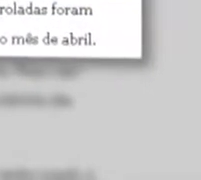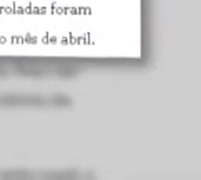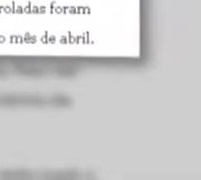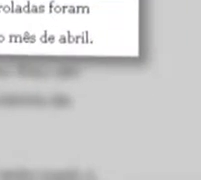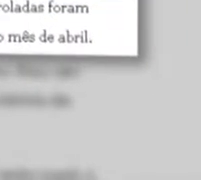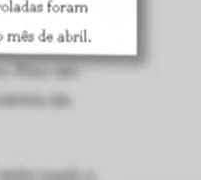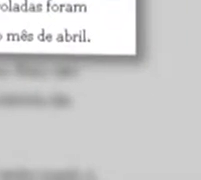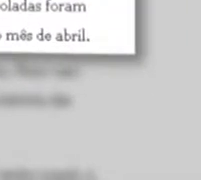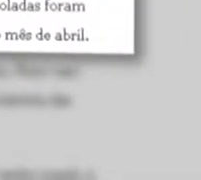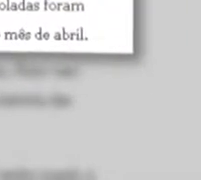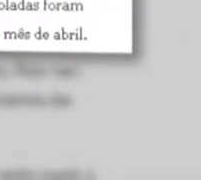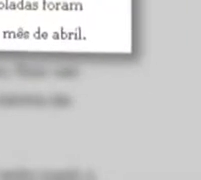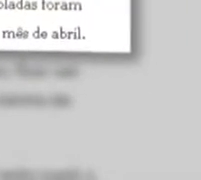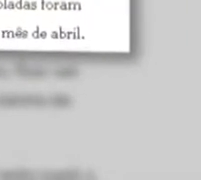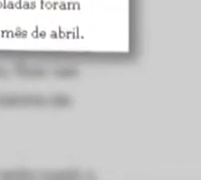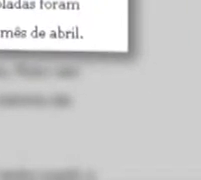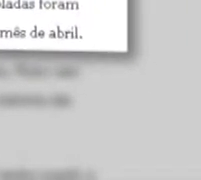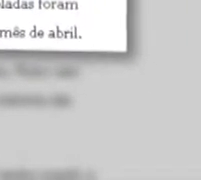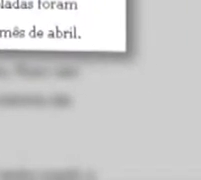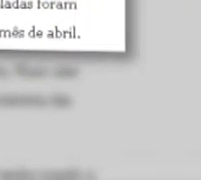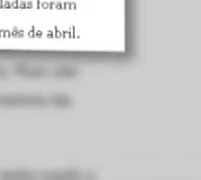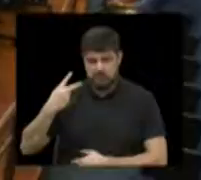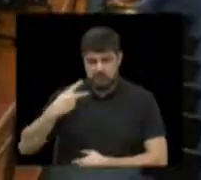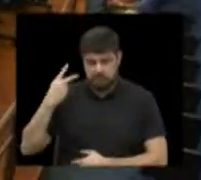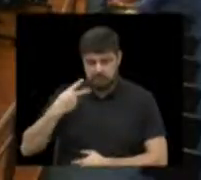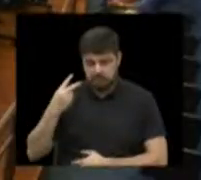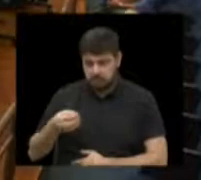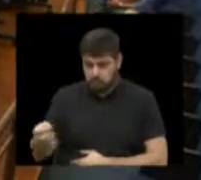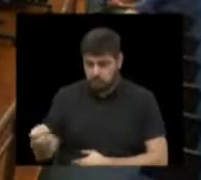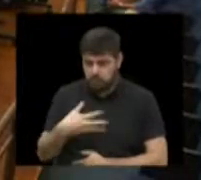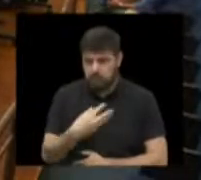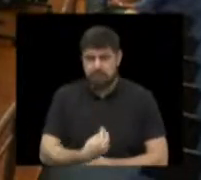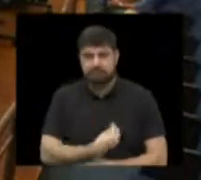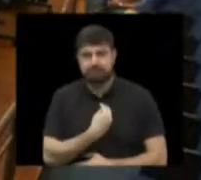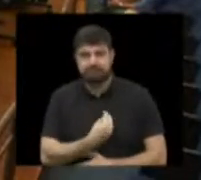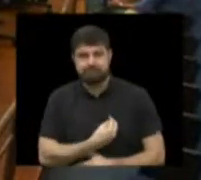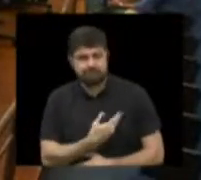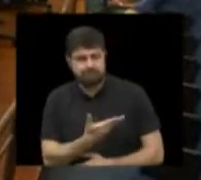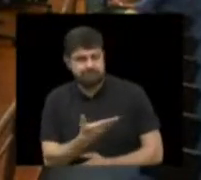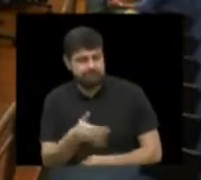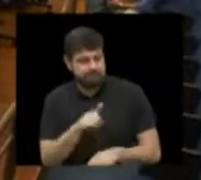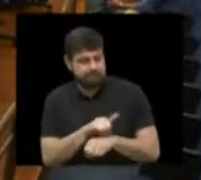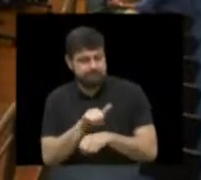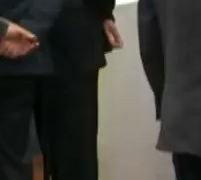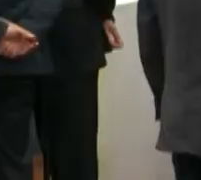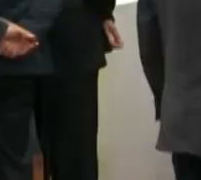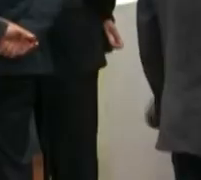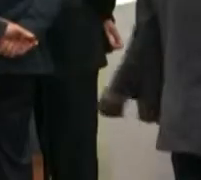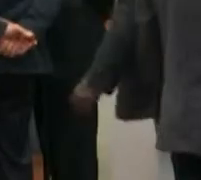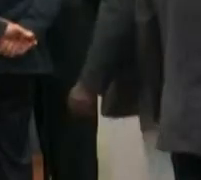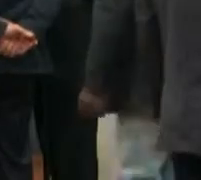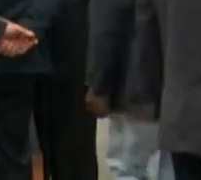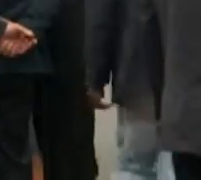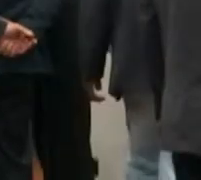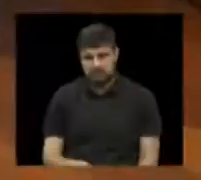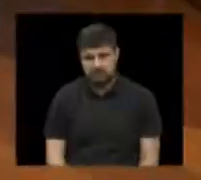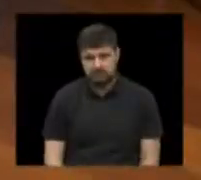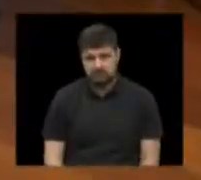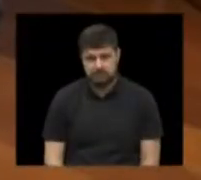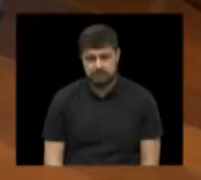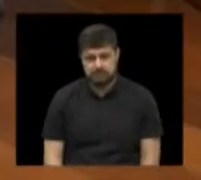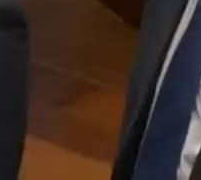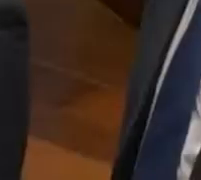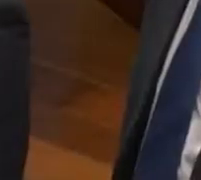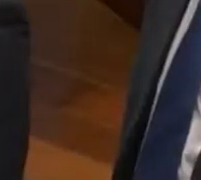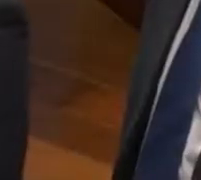com chips para que pudessem ser rastreadas. Assim que as informações foram divulgadas, os vereadores da Câmara de Campinas começaram a